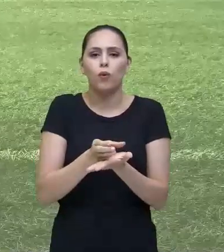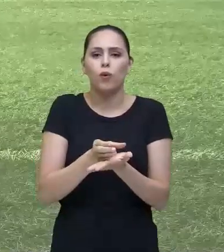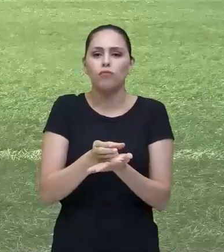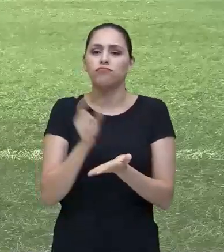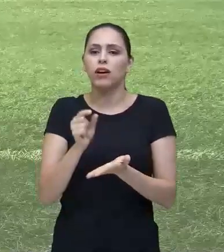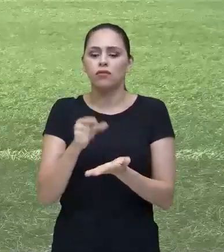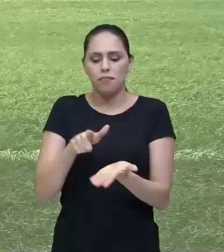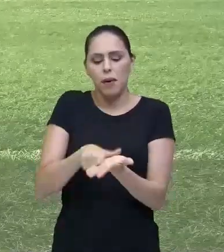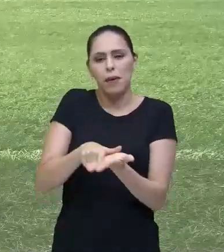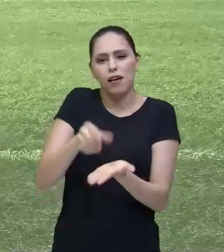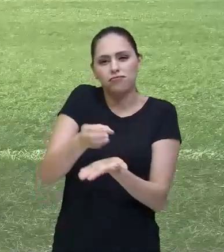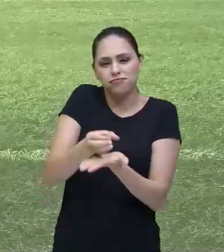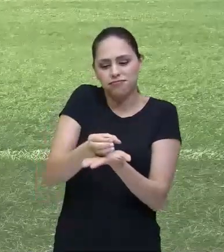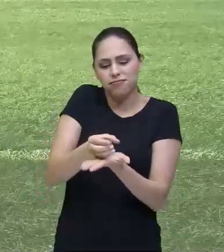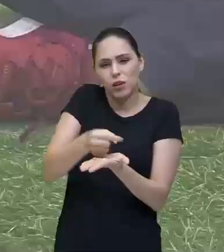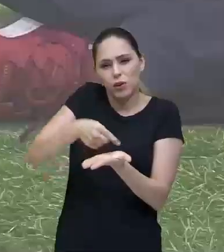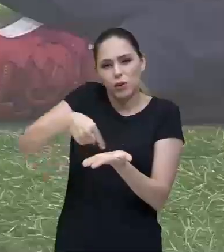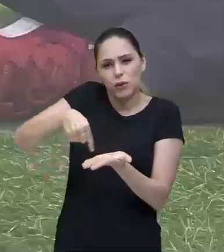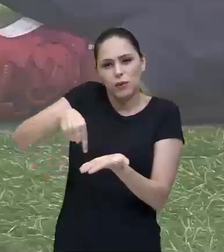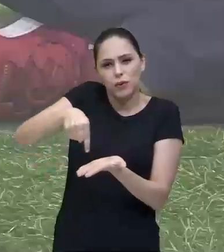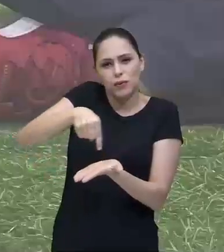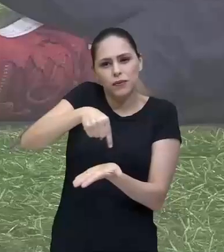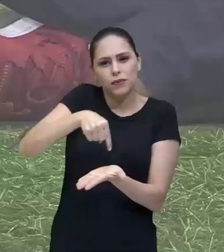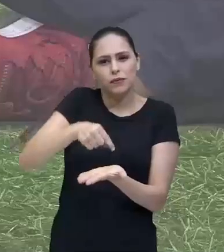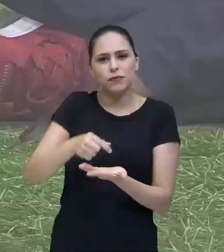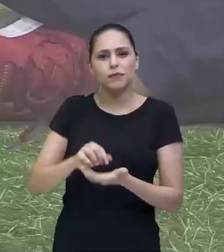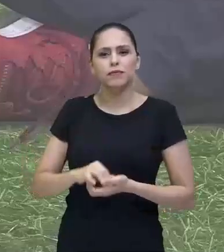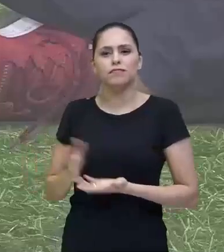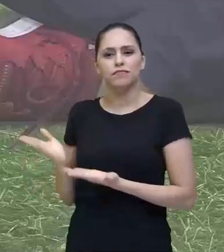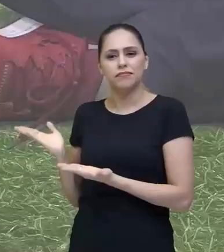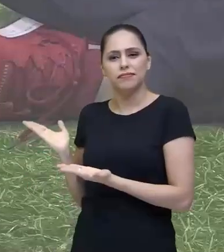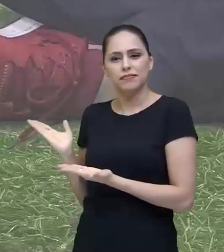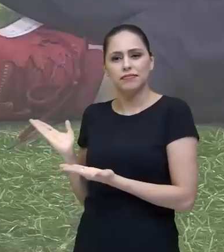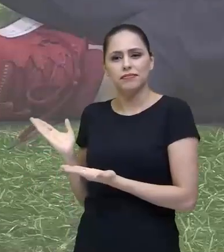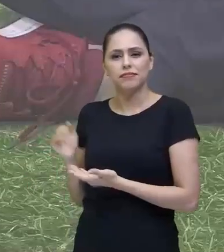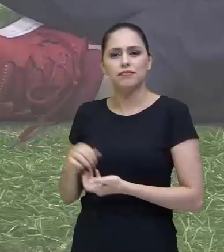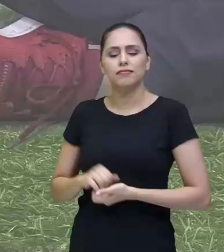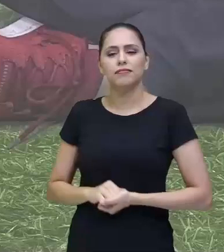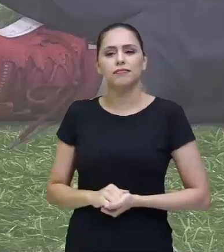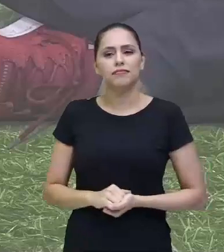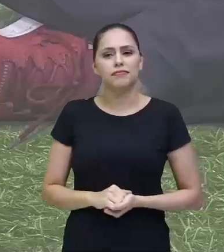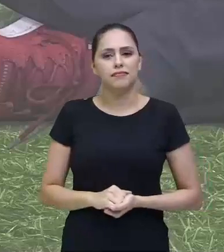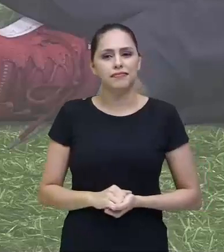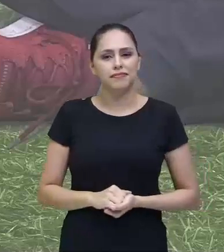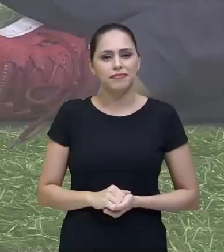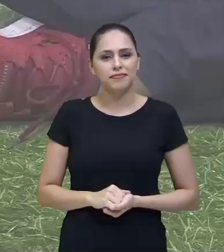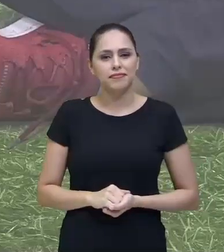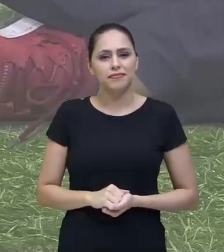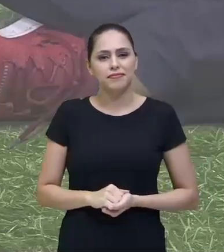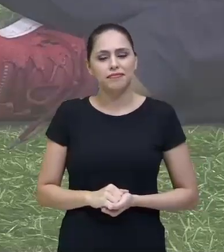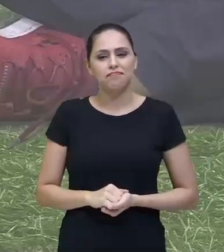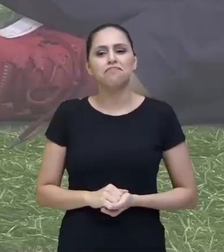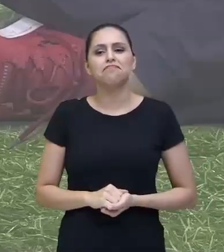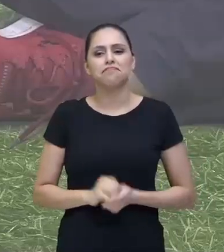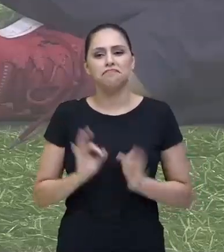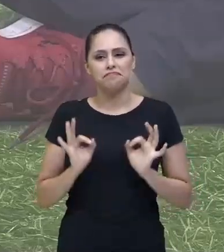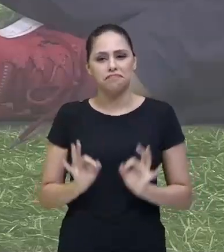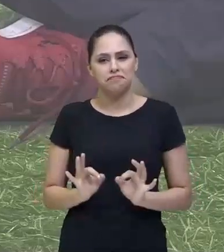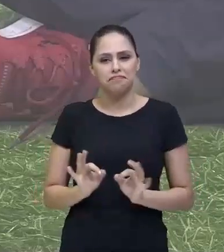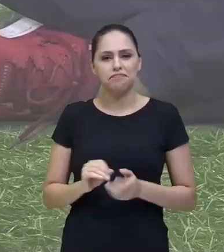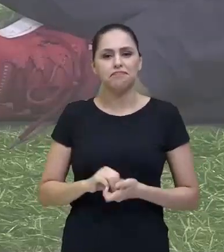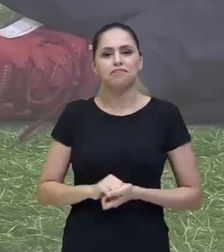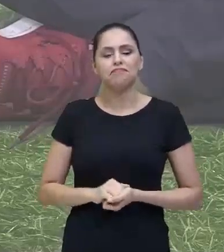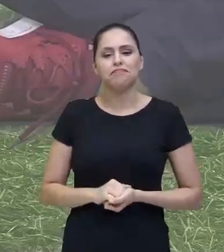circular para fazer a nossa medalha. Olha aqui, ó. Vamos circular ao redor, olha aqui do copinho. Isso, circulou.